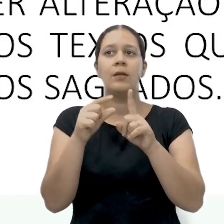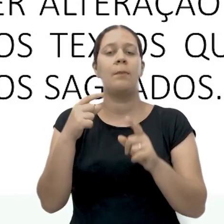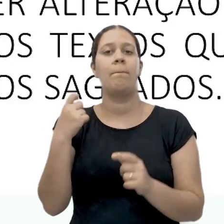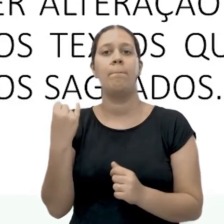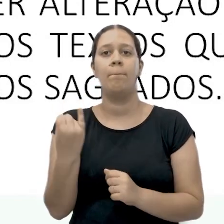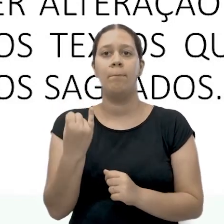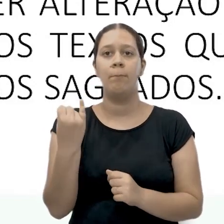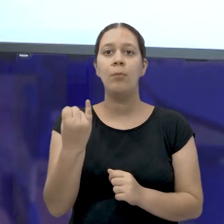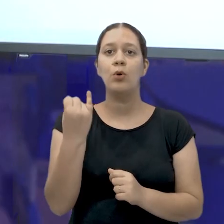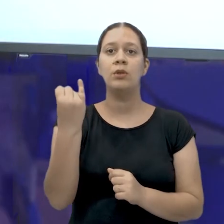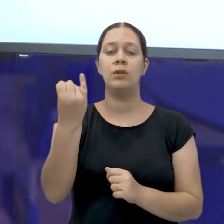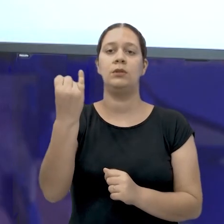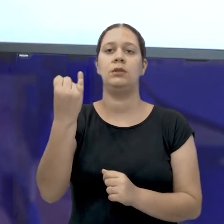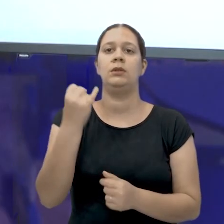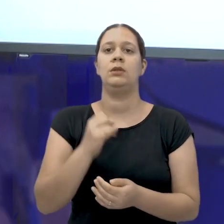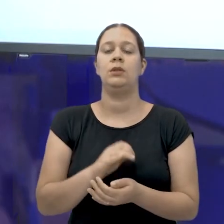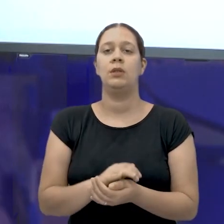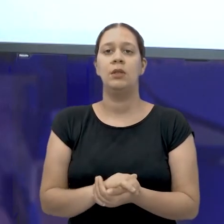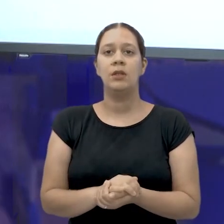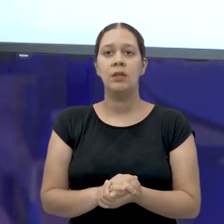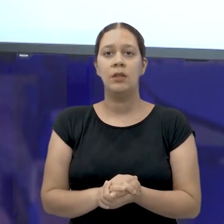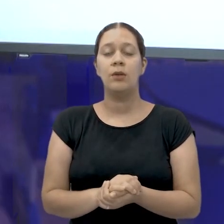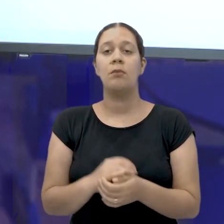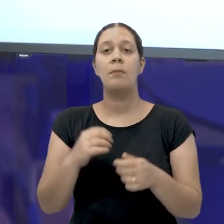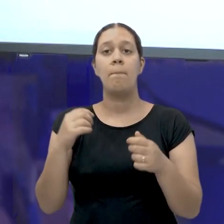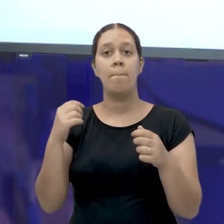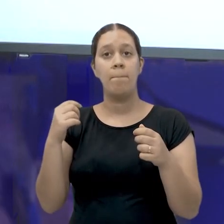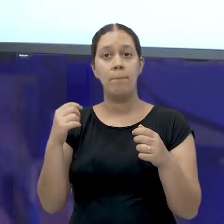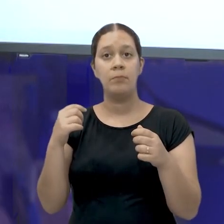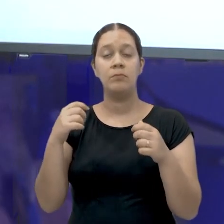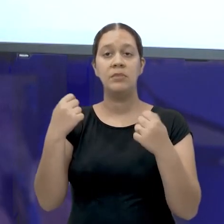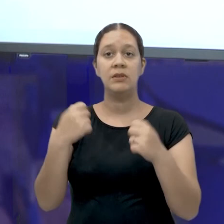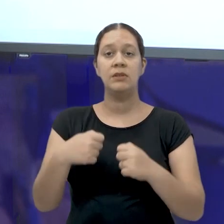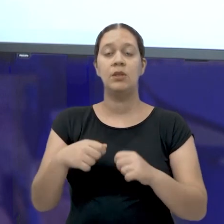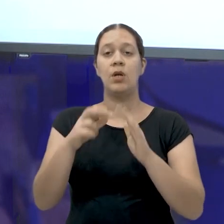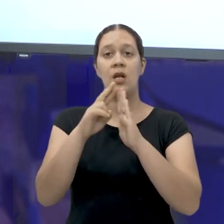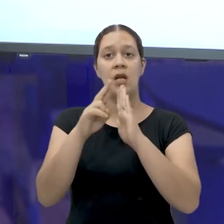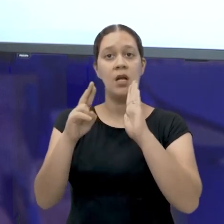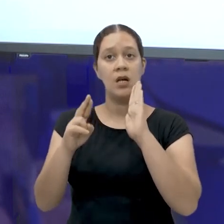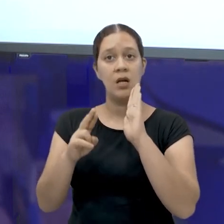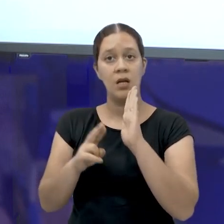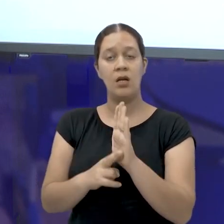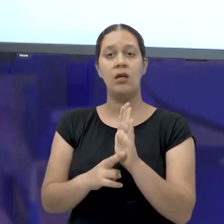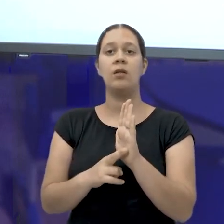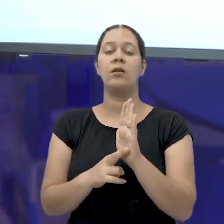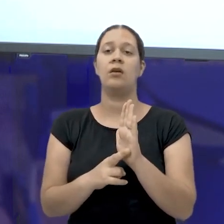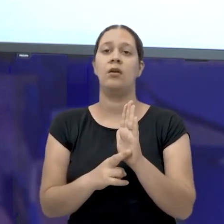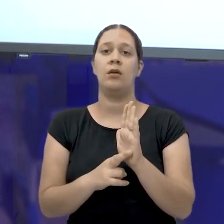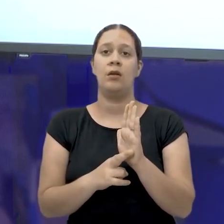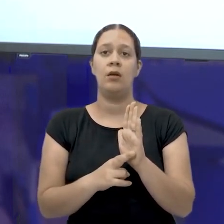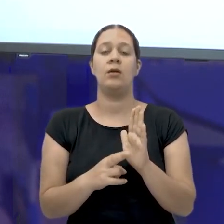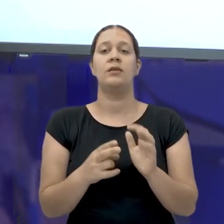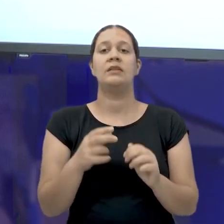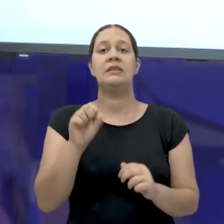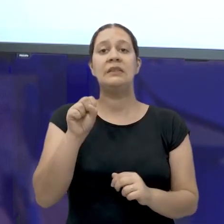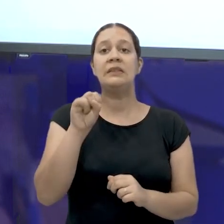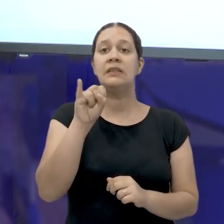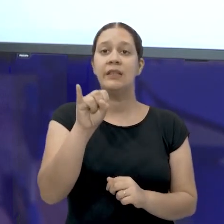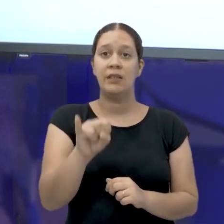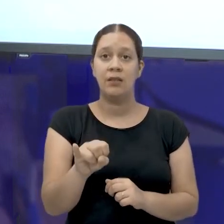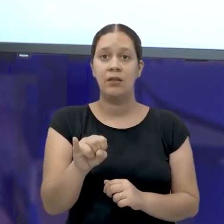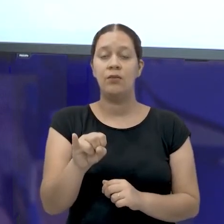para a gente entender um pouquinho melhor, é como se fosse um critério estabelecido por uma religião para determinar